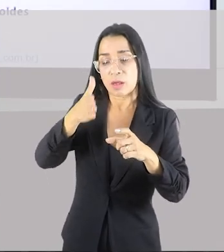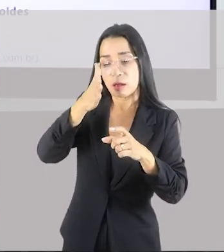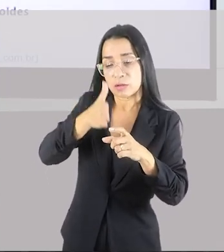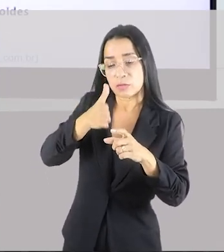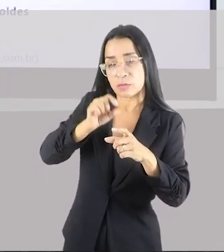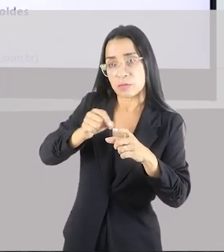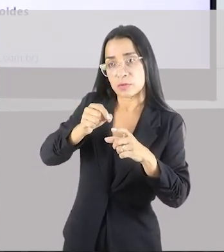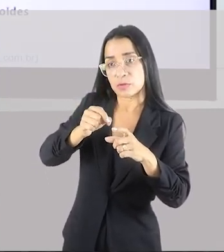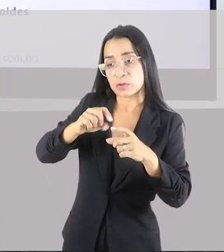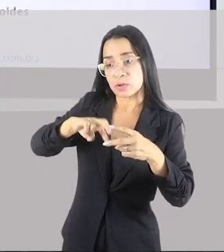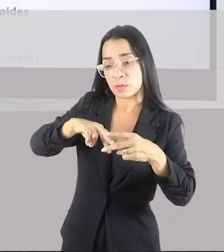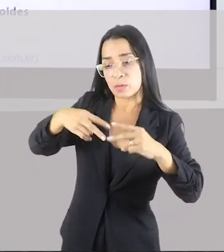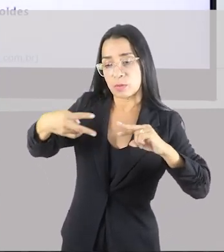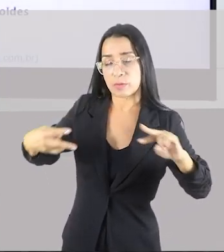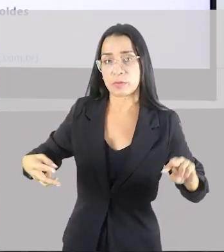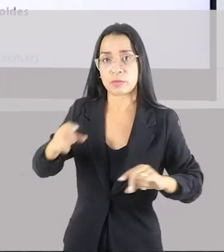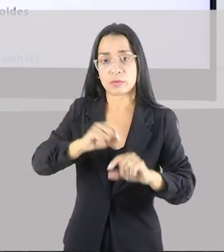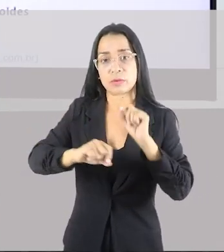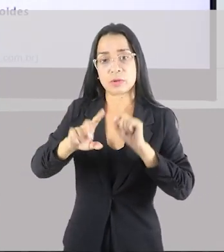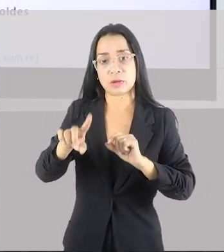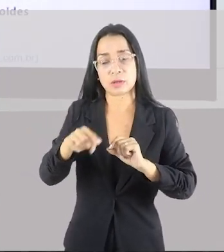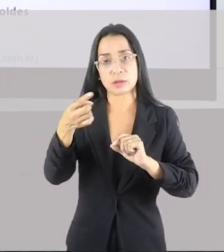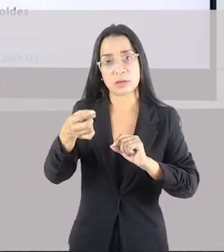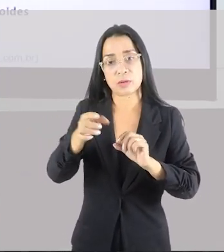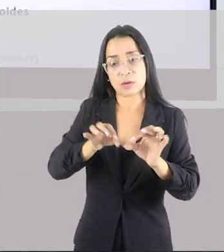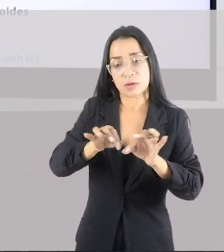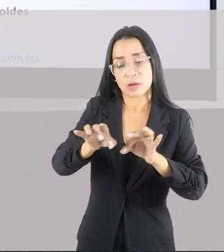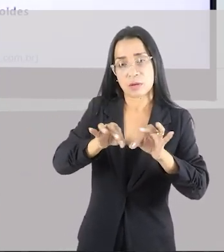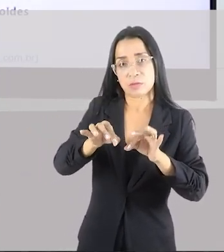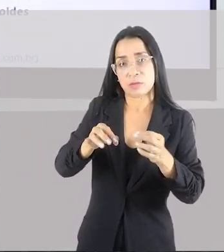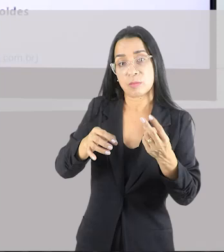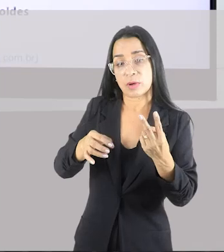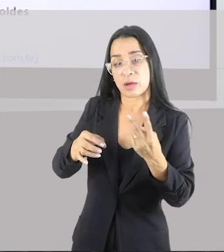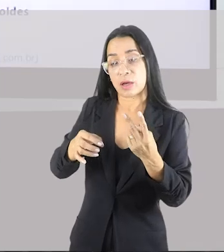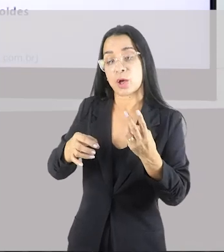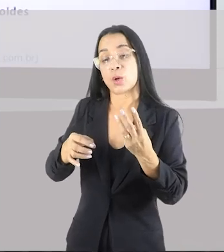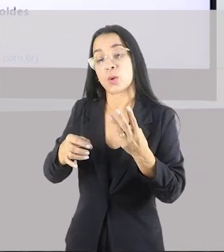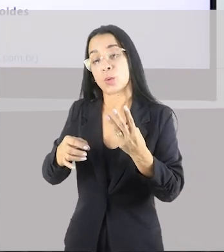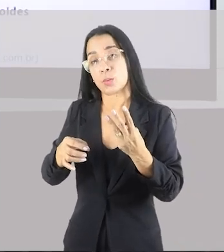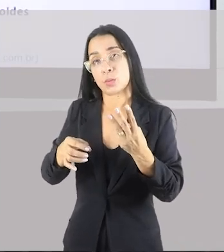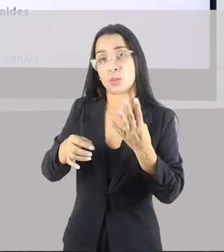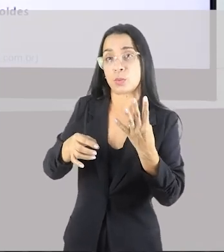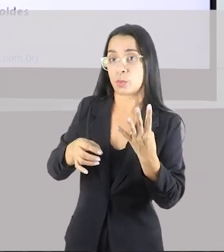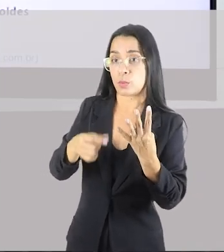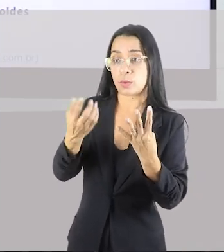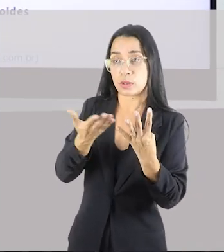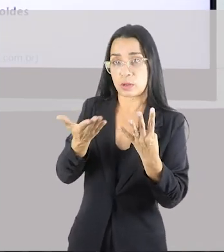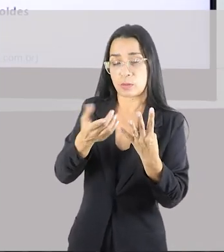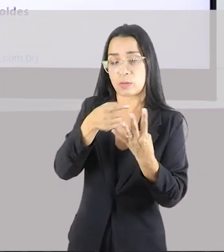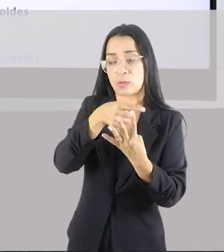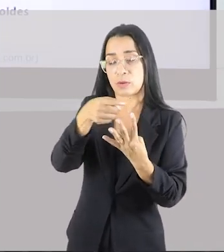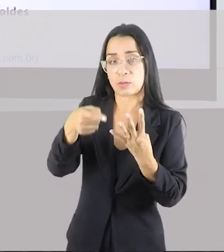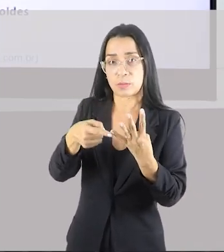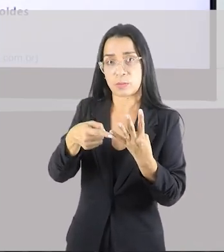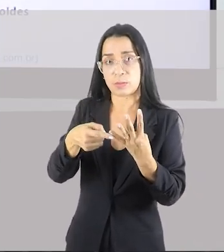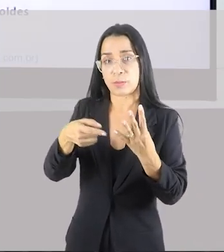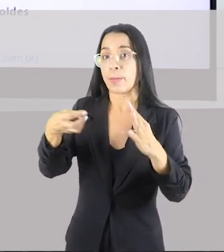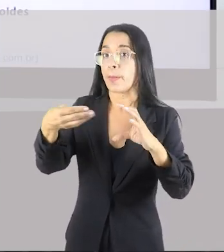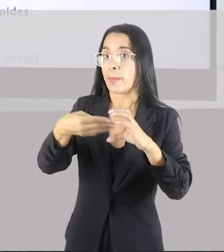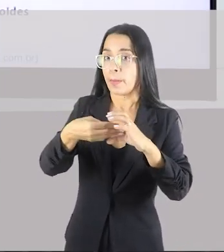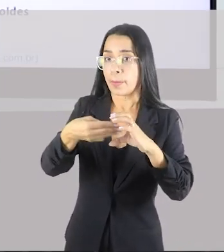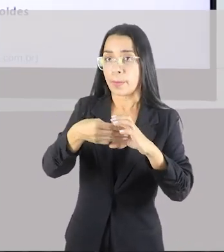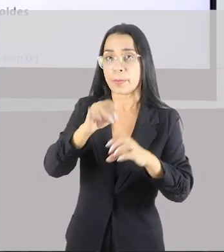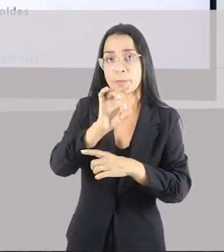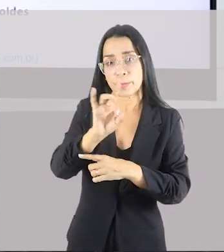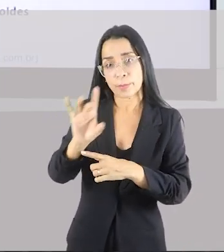seu material genético, ela vai formar mais duas novas células e essas células, cada